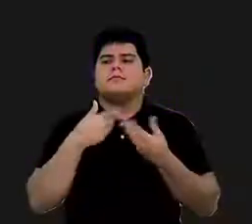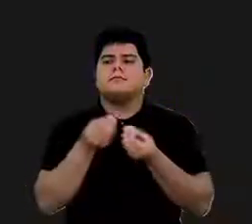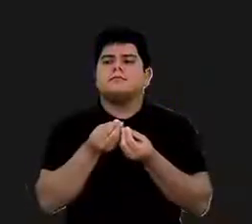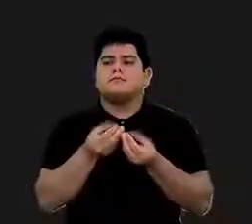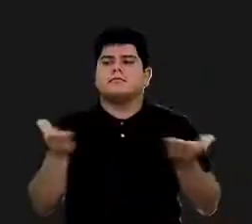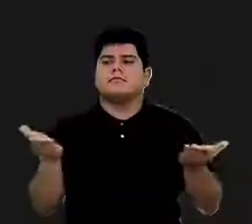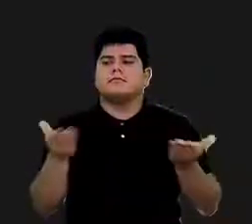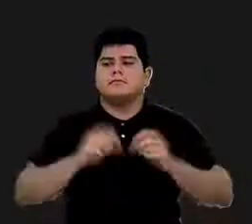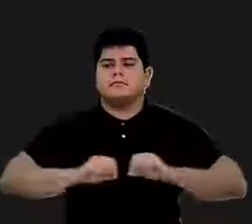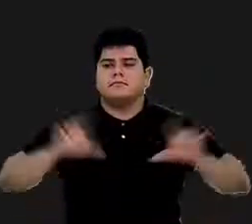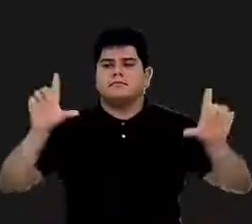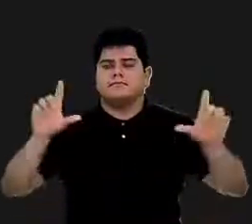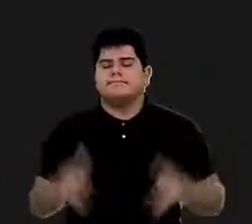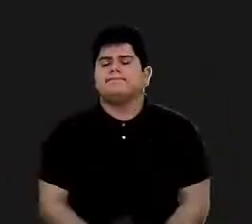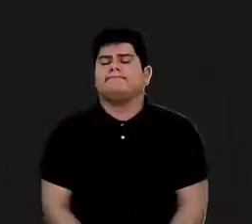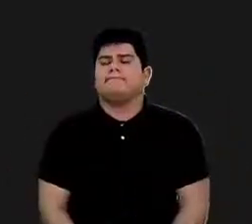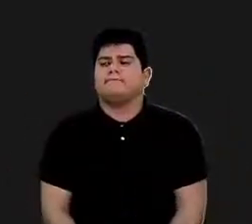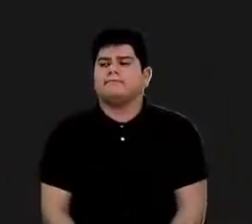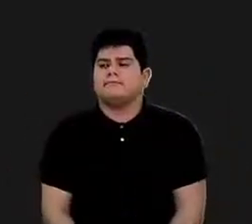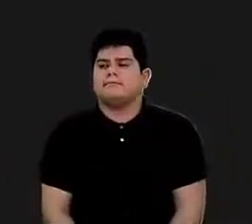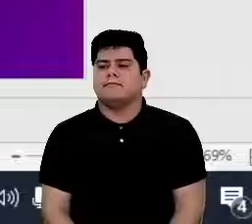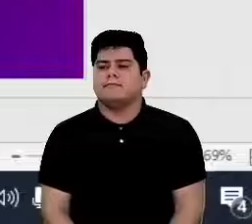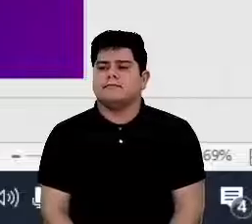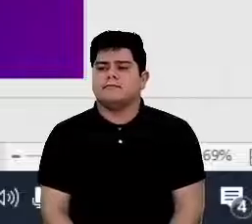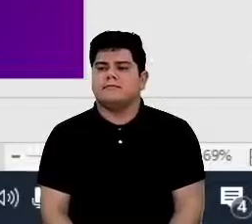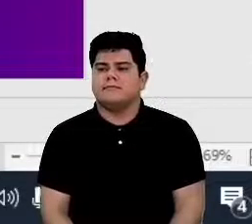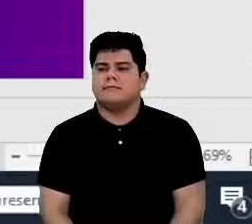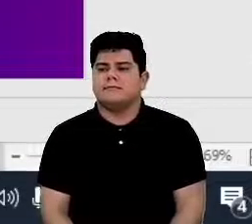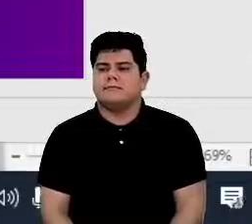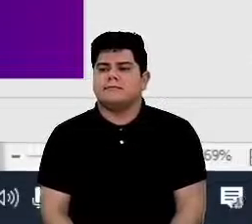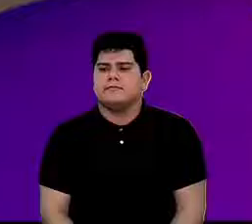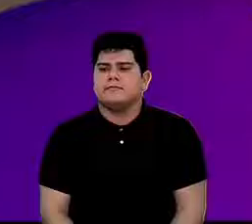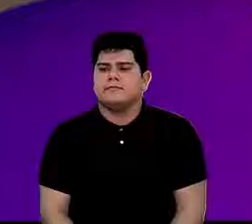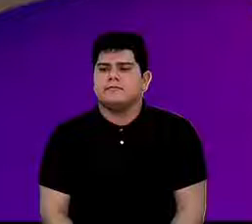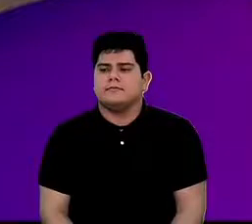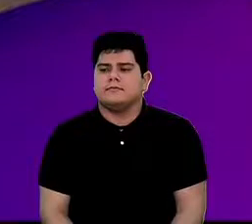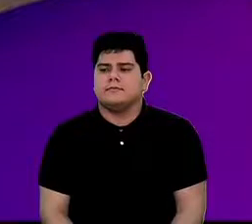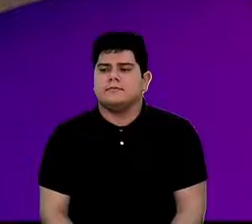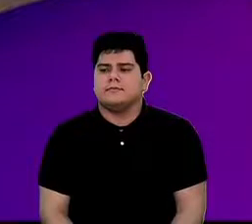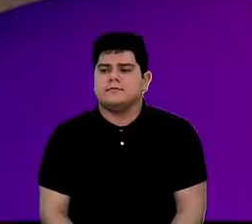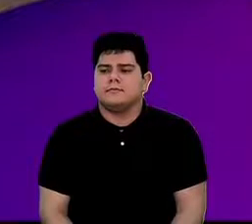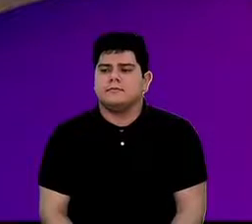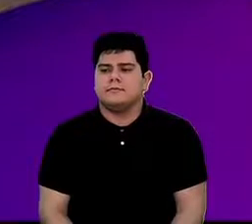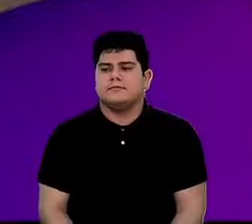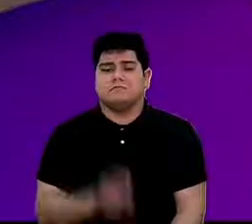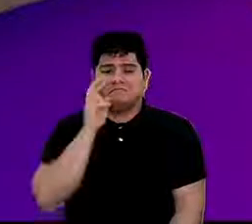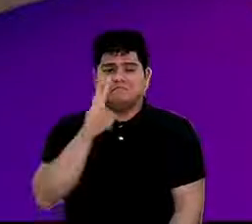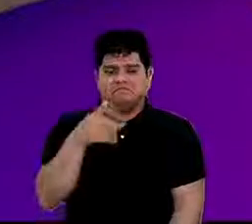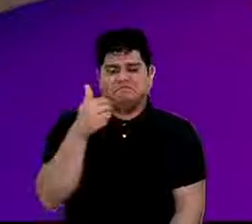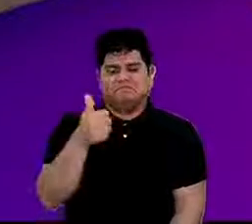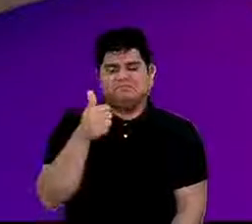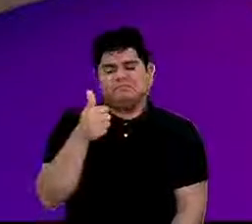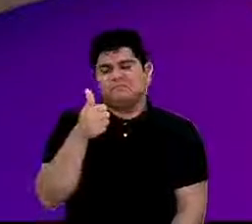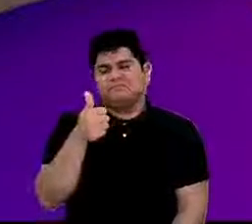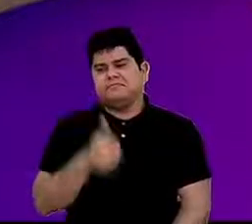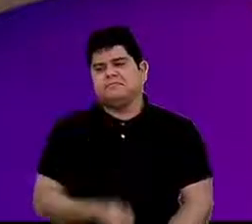aqui a minha tela. Só, por favor, confirme para mim se ela está visível.